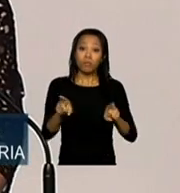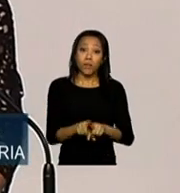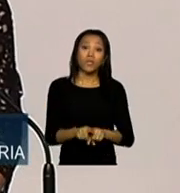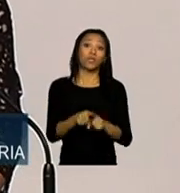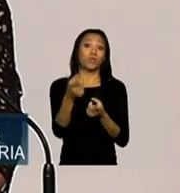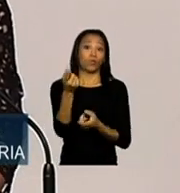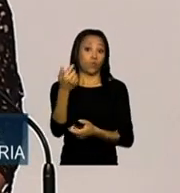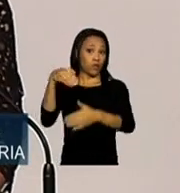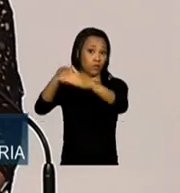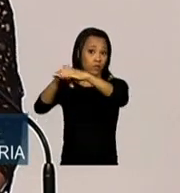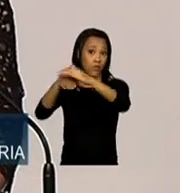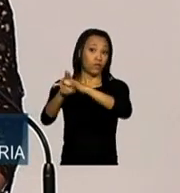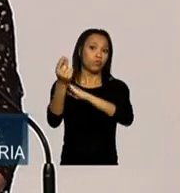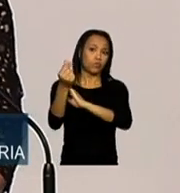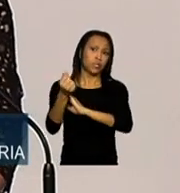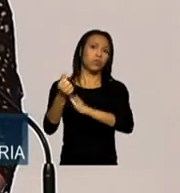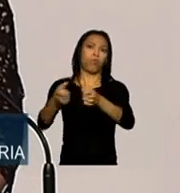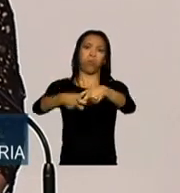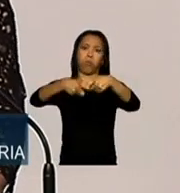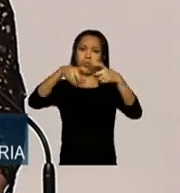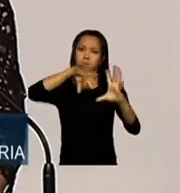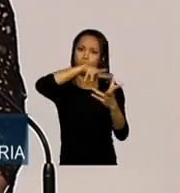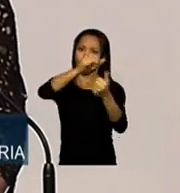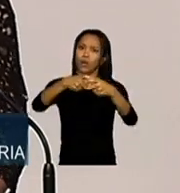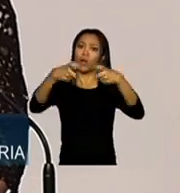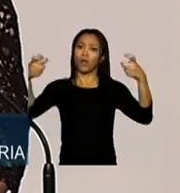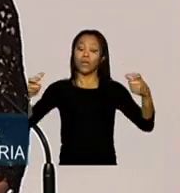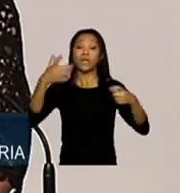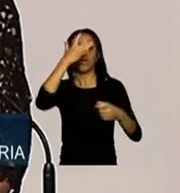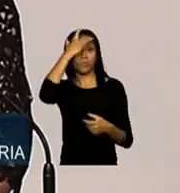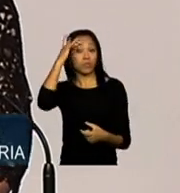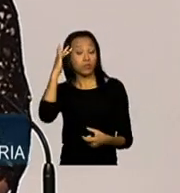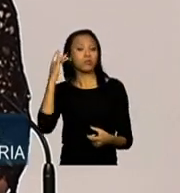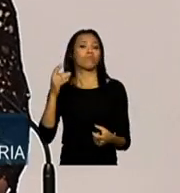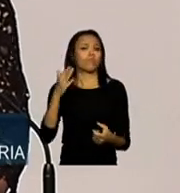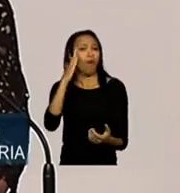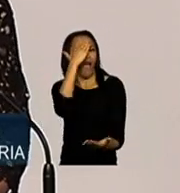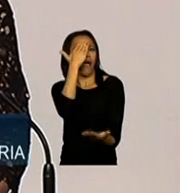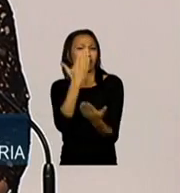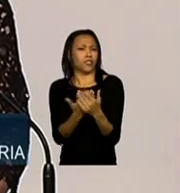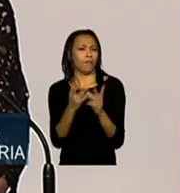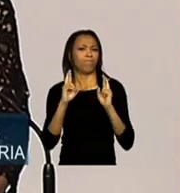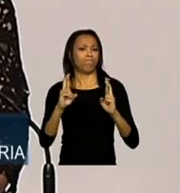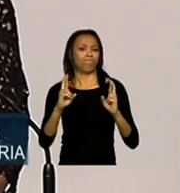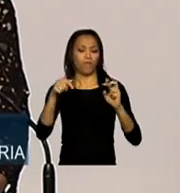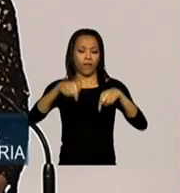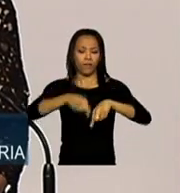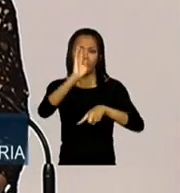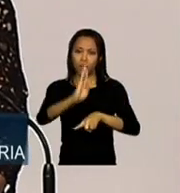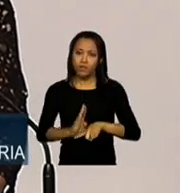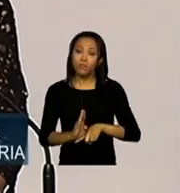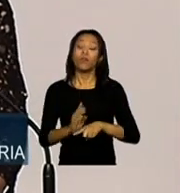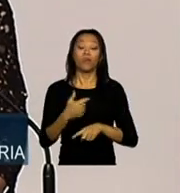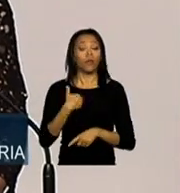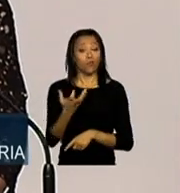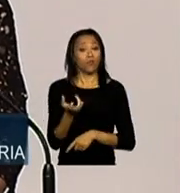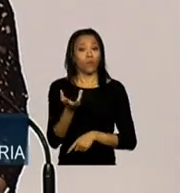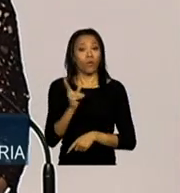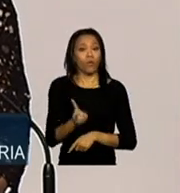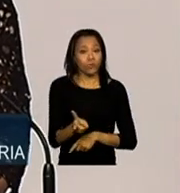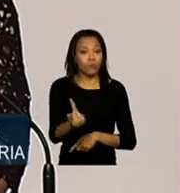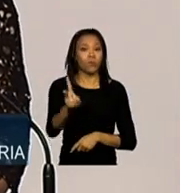eram grandes e que os investidores externos apostavam no Brasil. Quero insistir neste